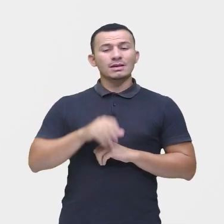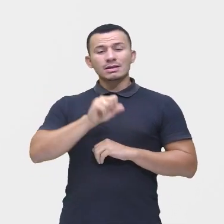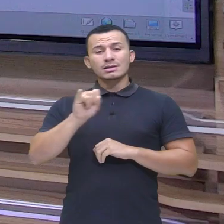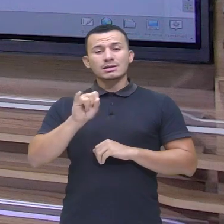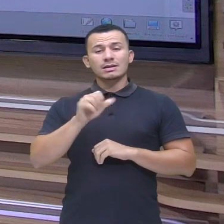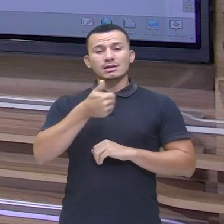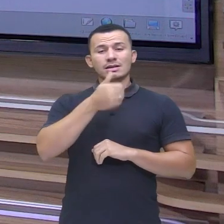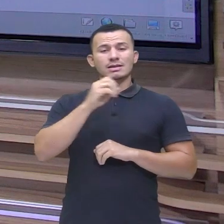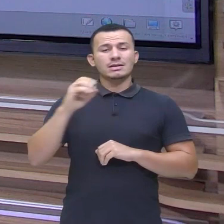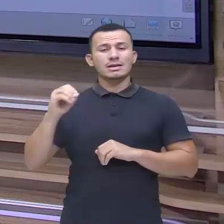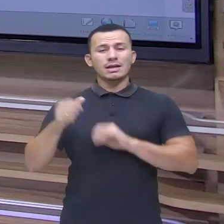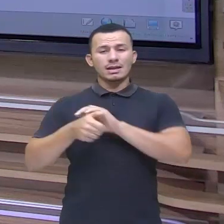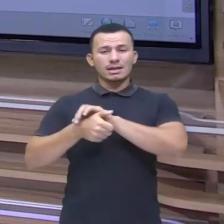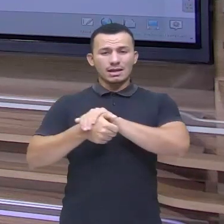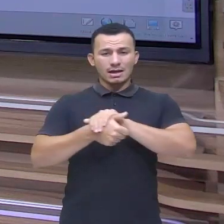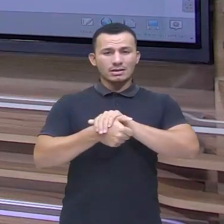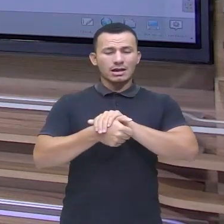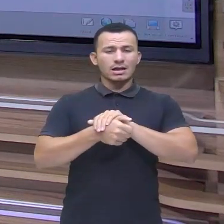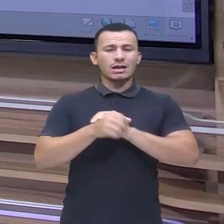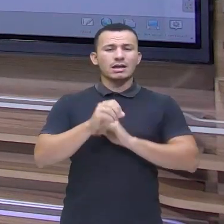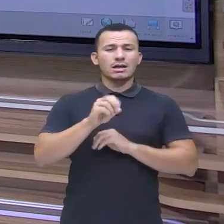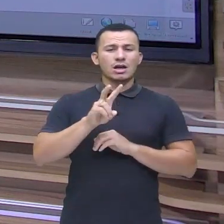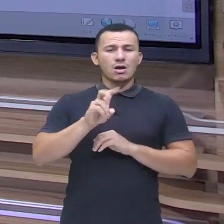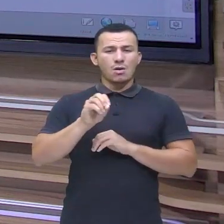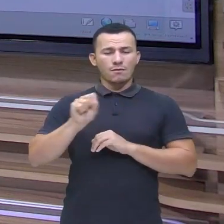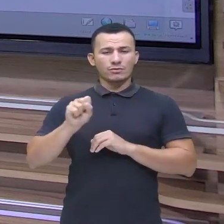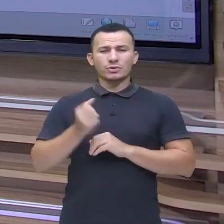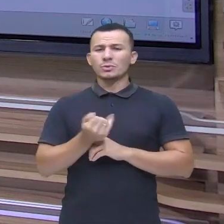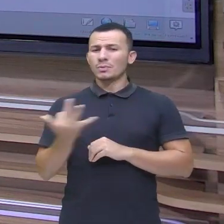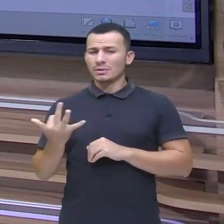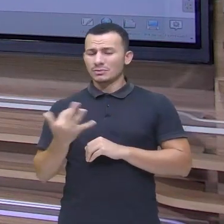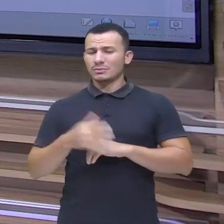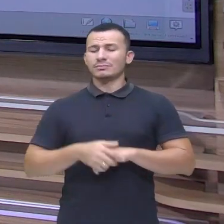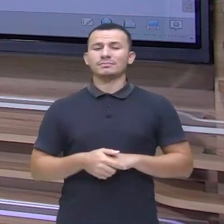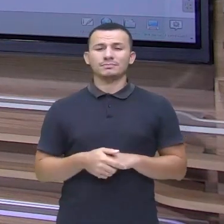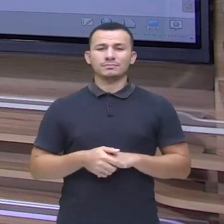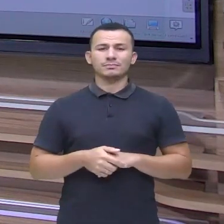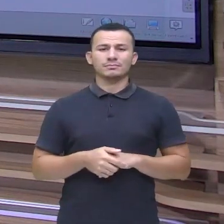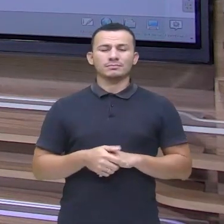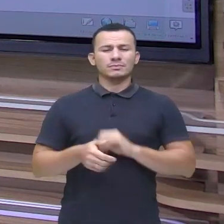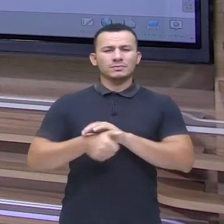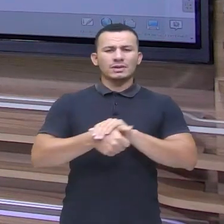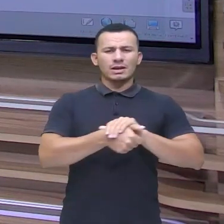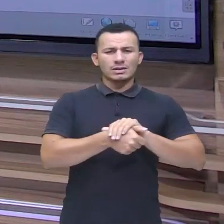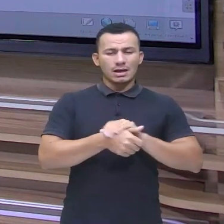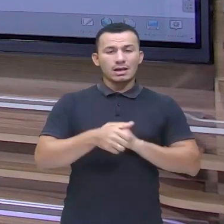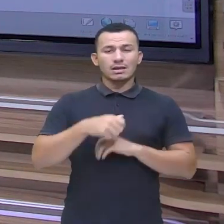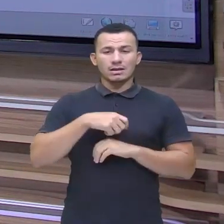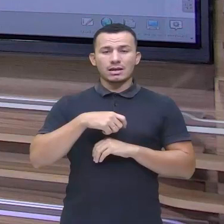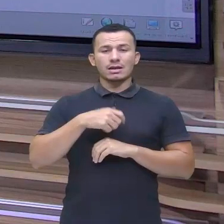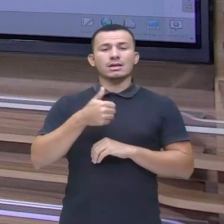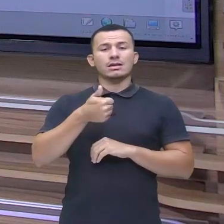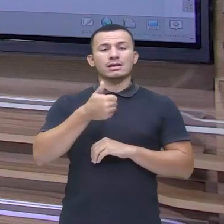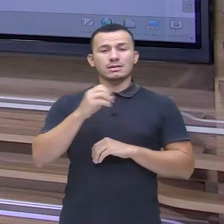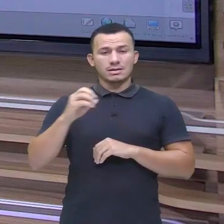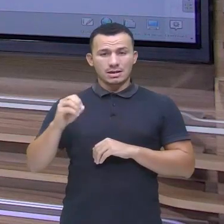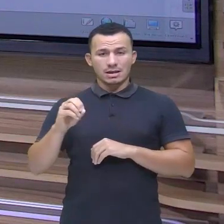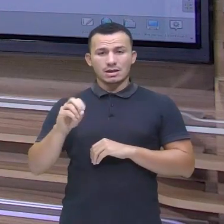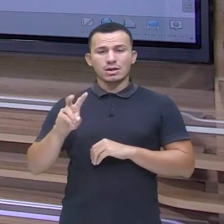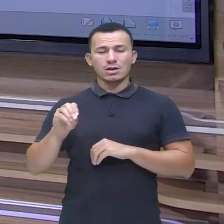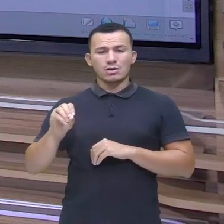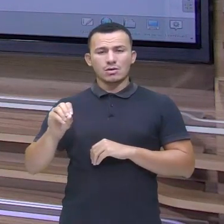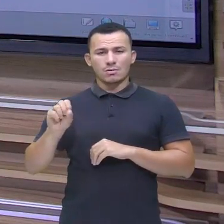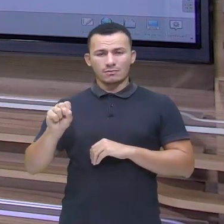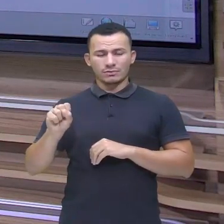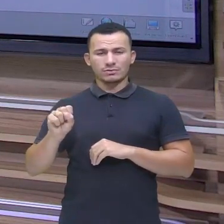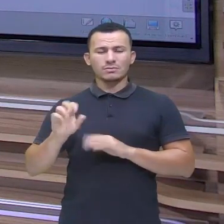Aqui comigo. Bom, professor, um tracajá põe 100 ovos, quantos ovos os outros vão pôr? Quanto é que dá essa